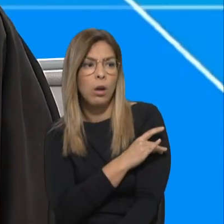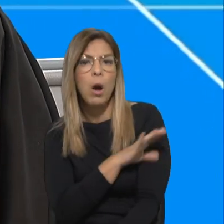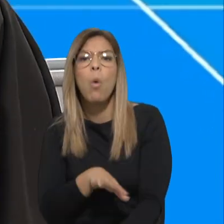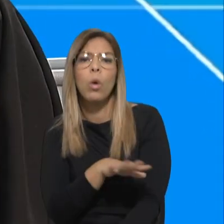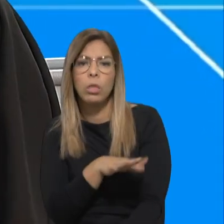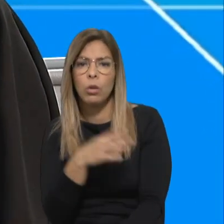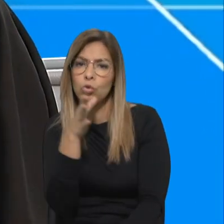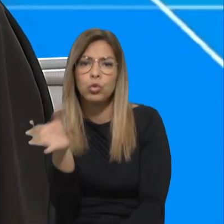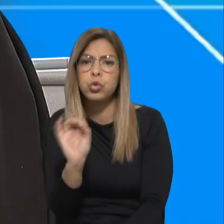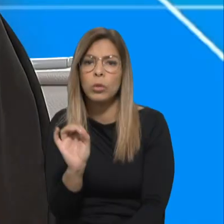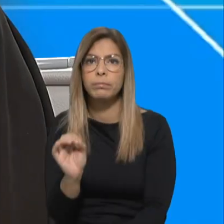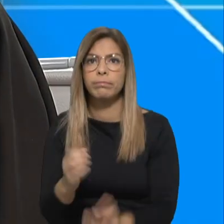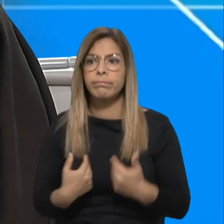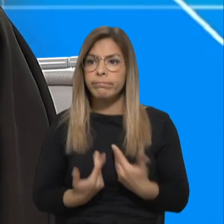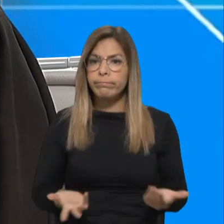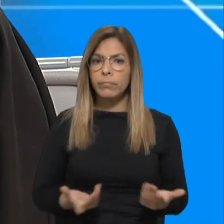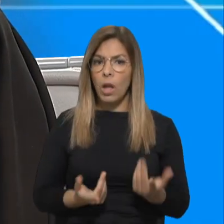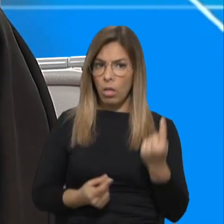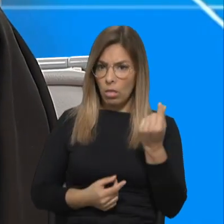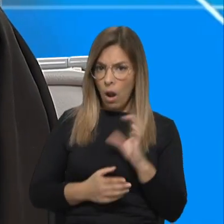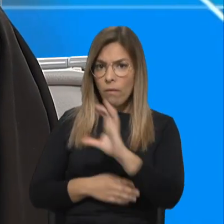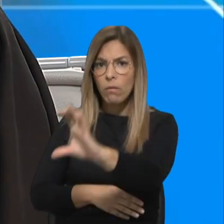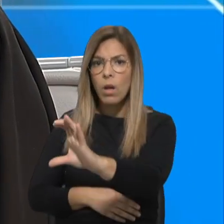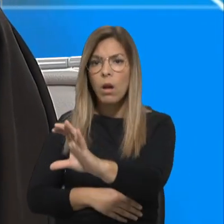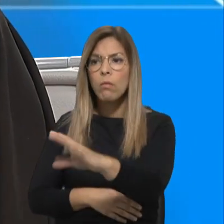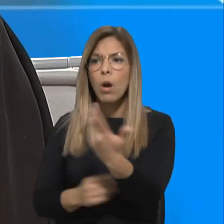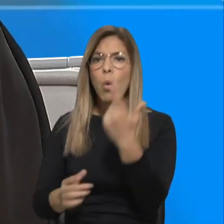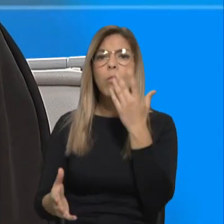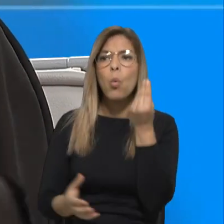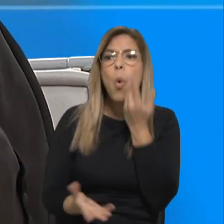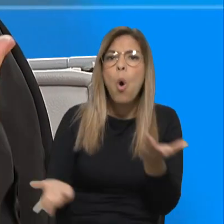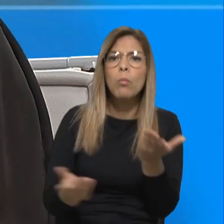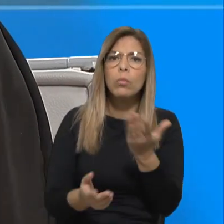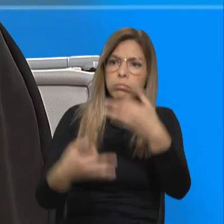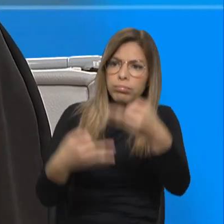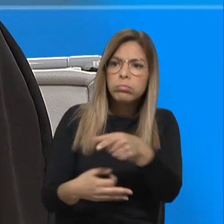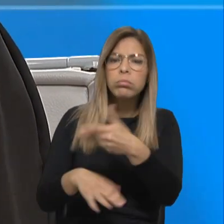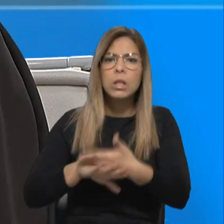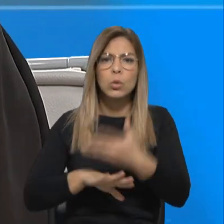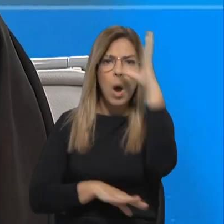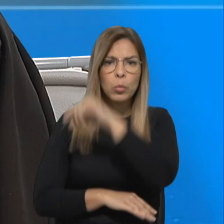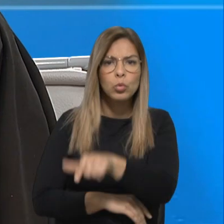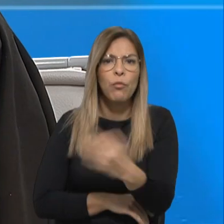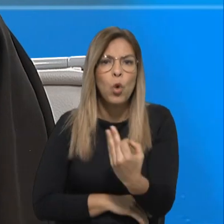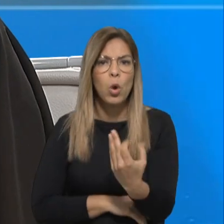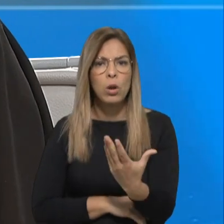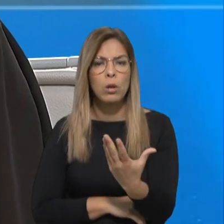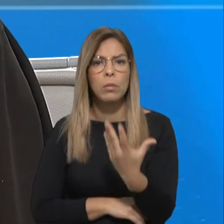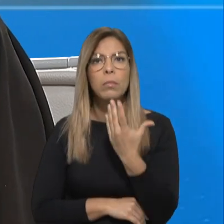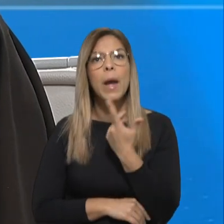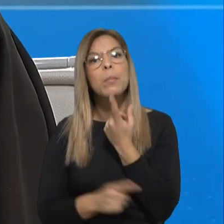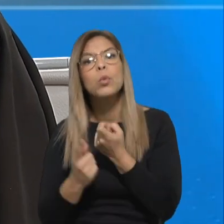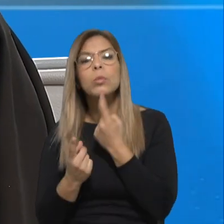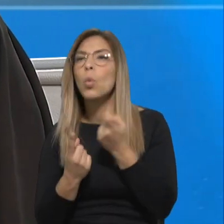onde, como é que podemos concluir que houve um crime de natureza sexual? Portanto, são perguntas de clarificação. Não é